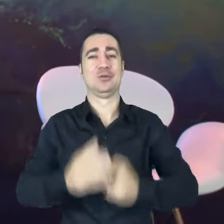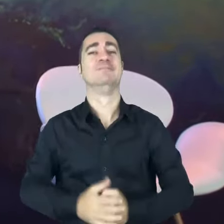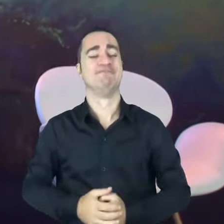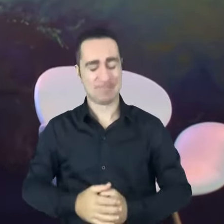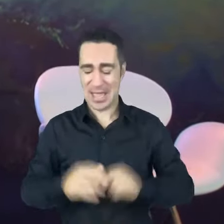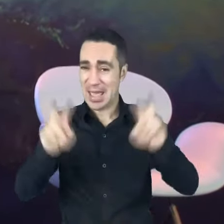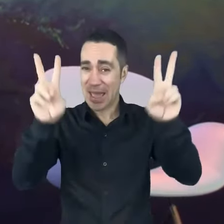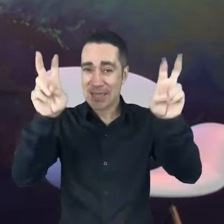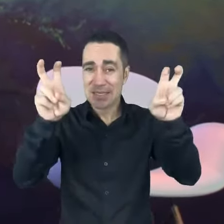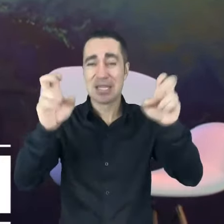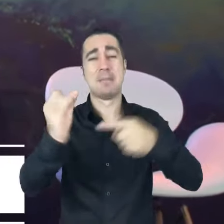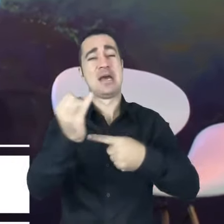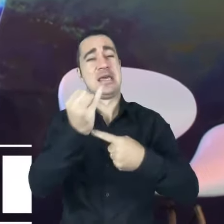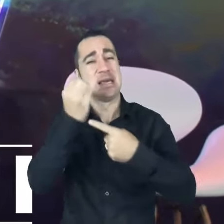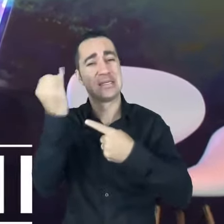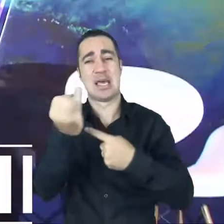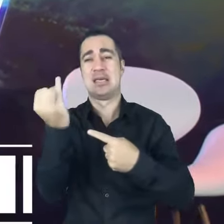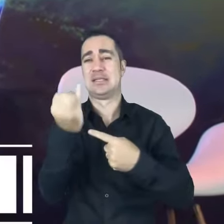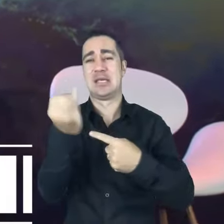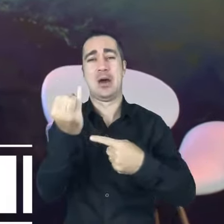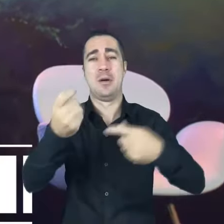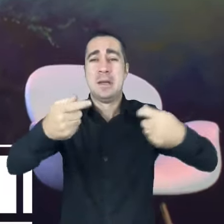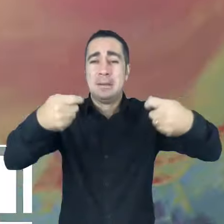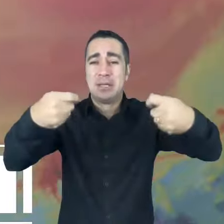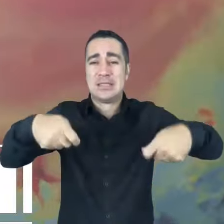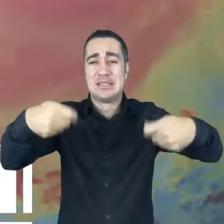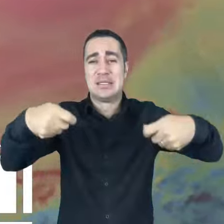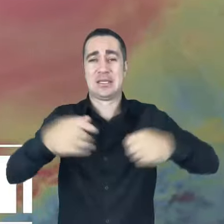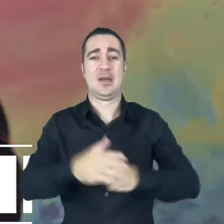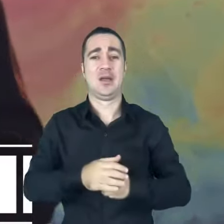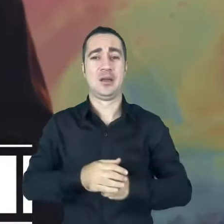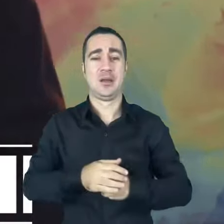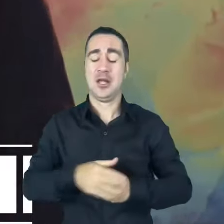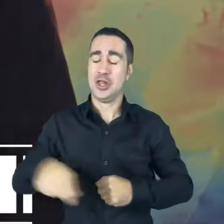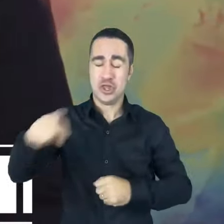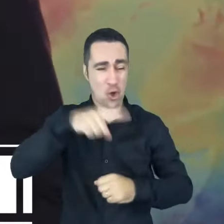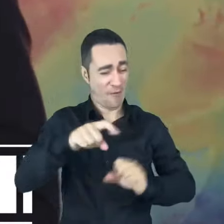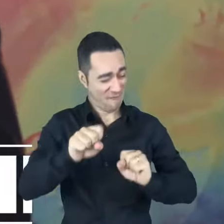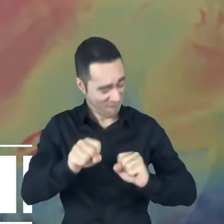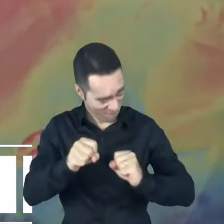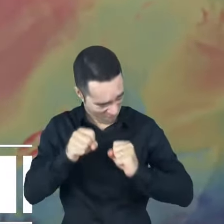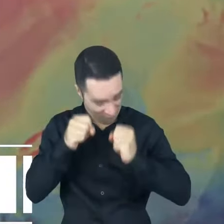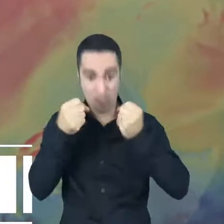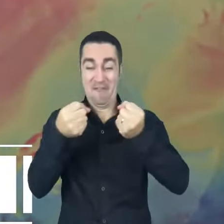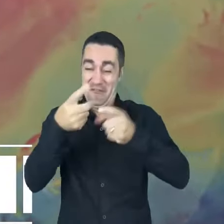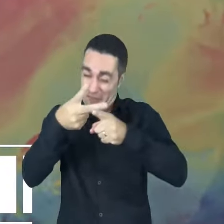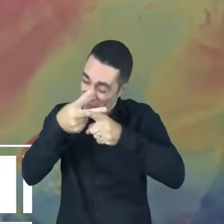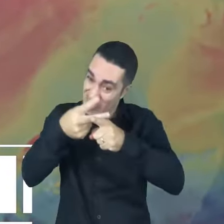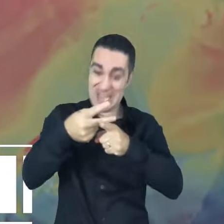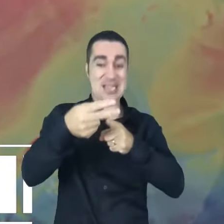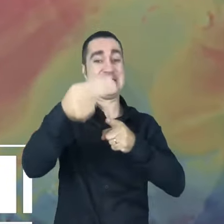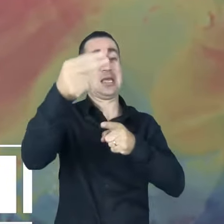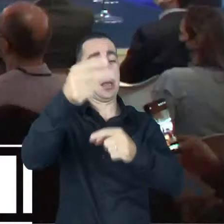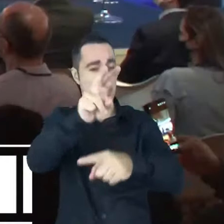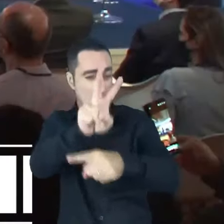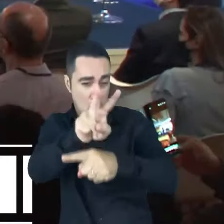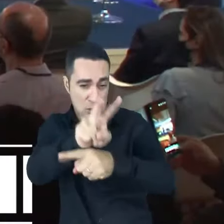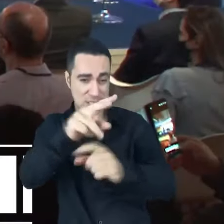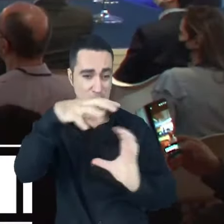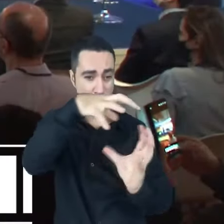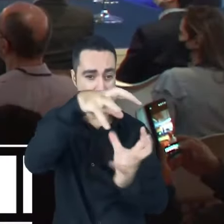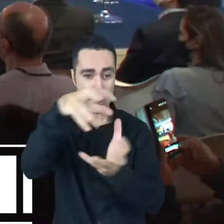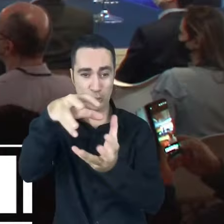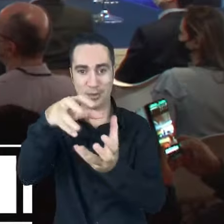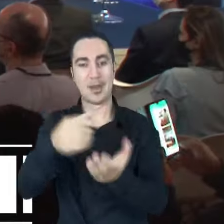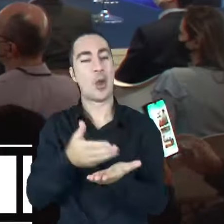escala e nós temos que vencer essa corrida contra o tempo, né? Bem, eu acho que eu já comecei a responder a sua pergunta,